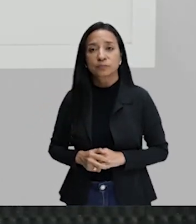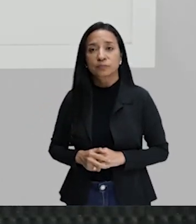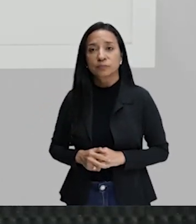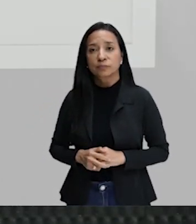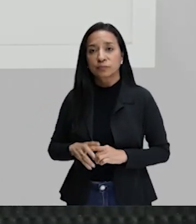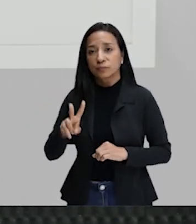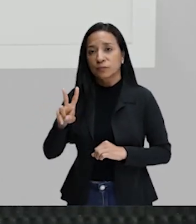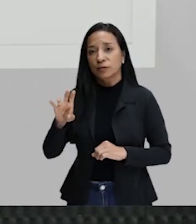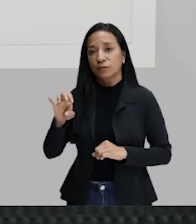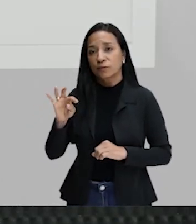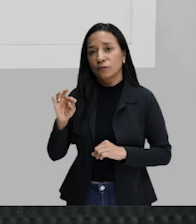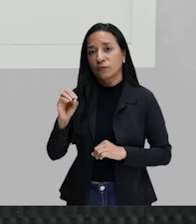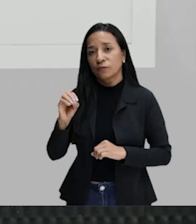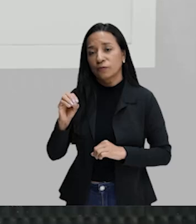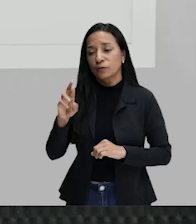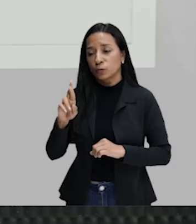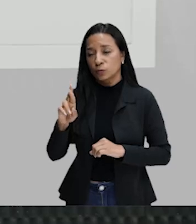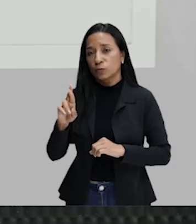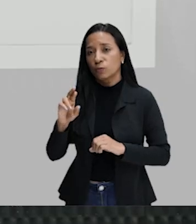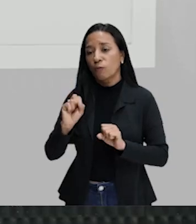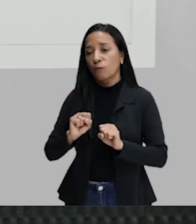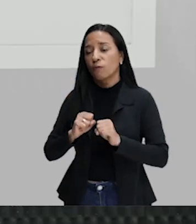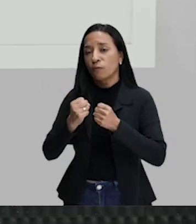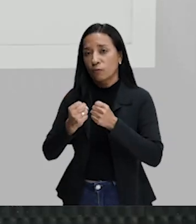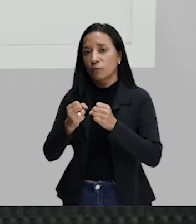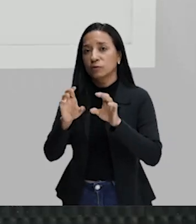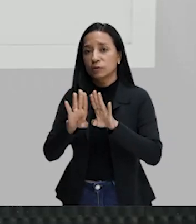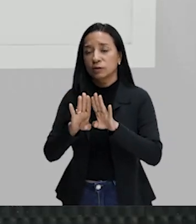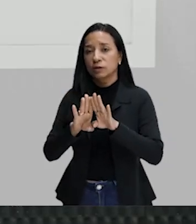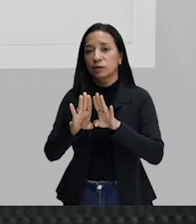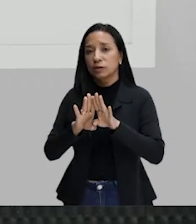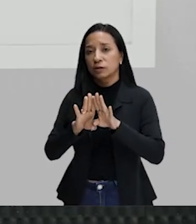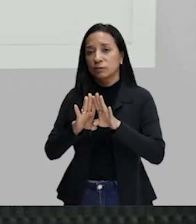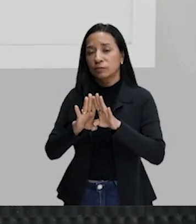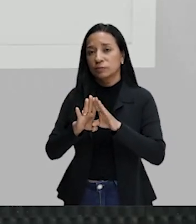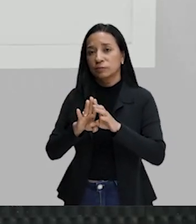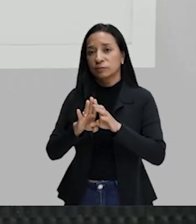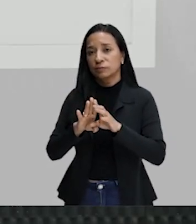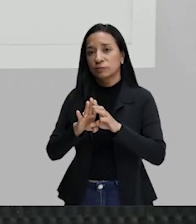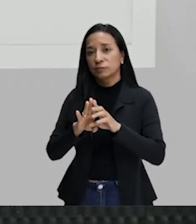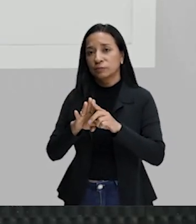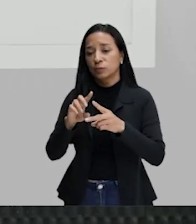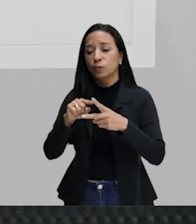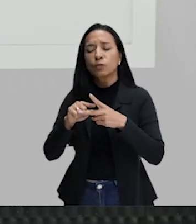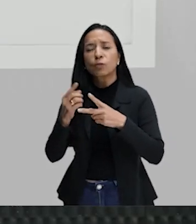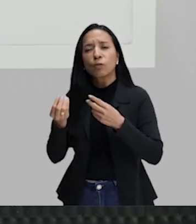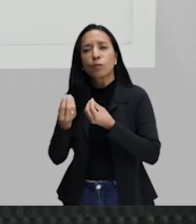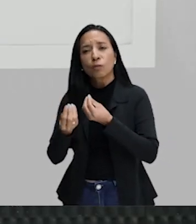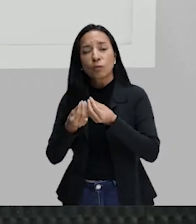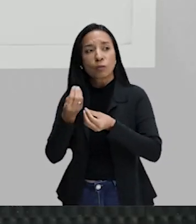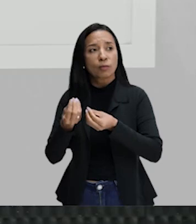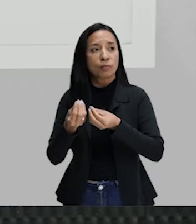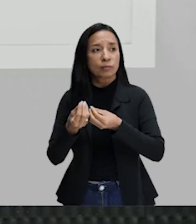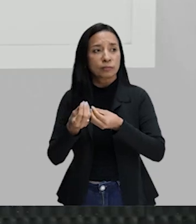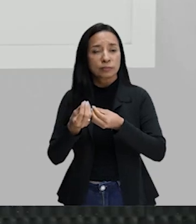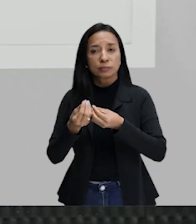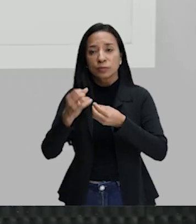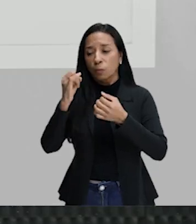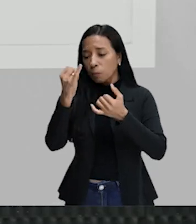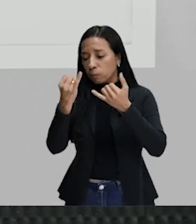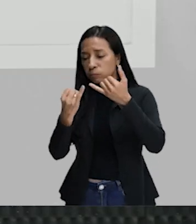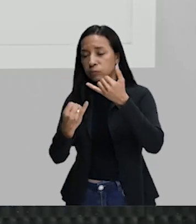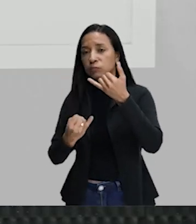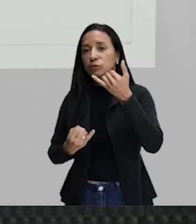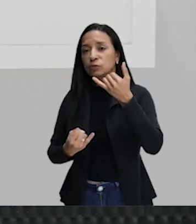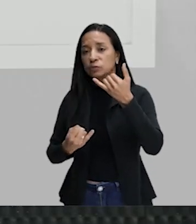vetor força, ele também vai ser aqui perpendicular ao plano formado